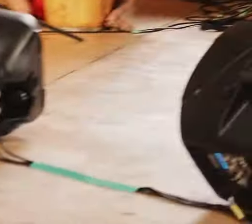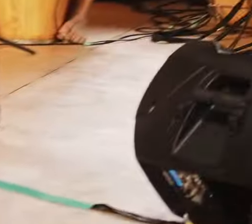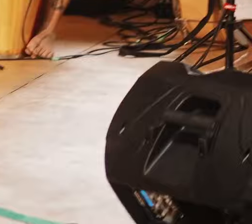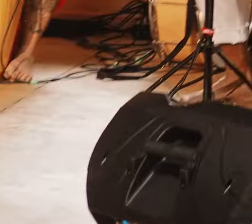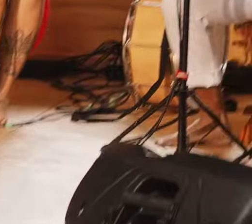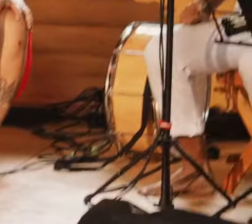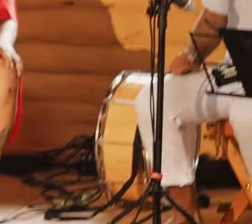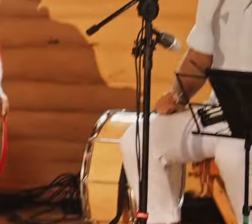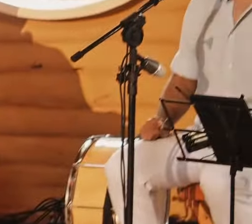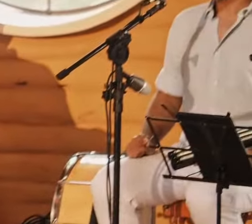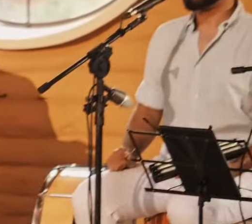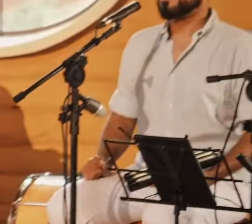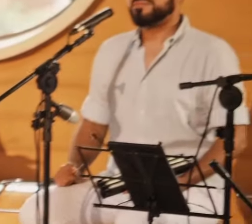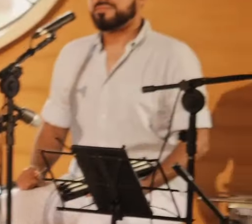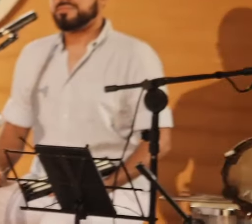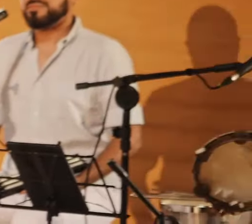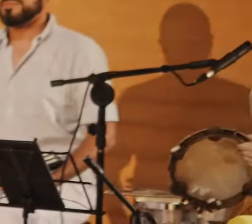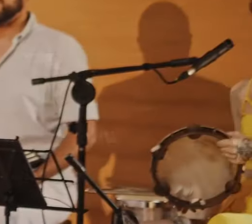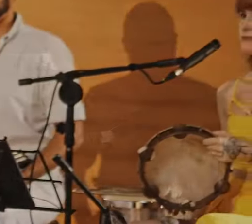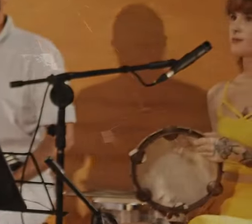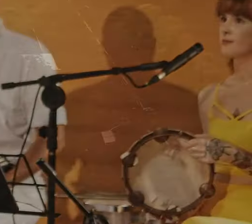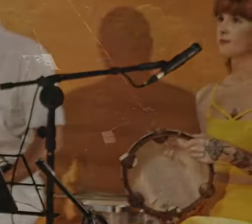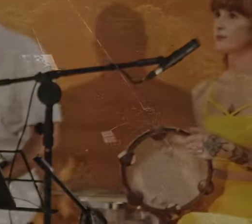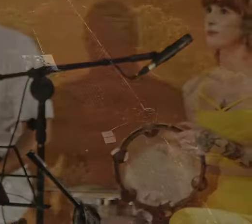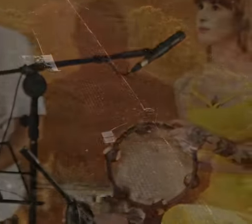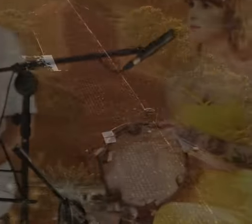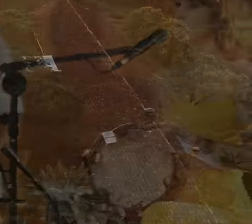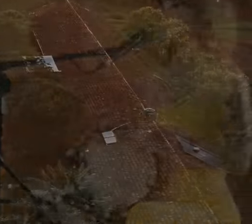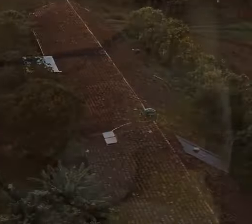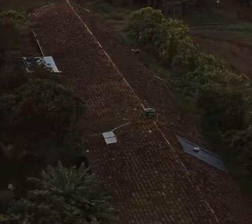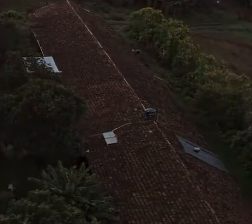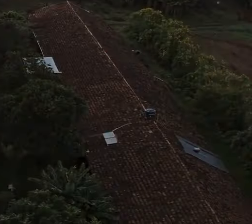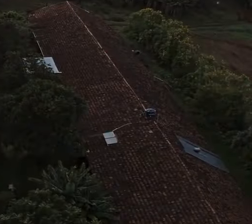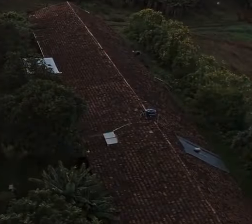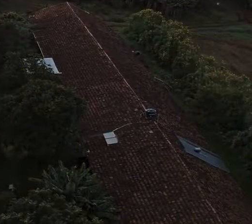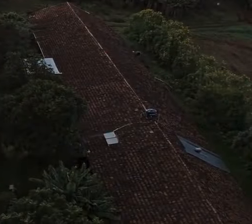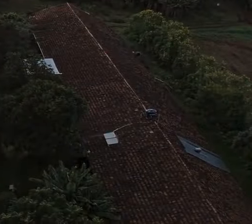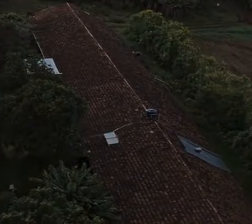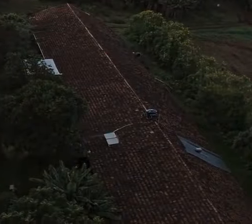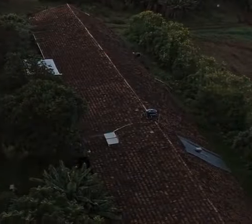Amém. Amém. Amém. Amém.